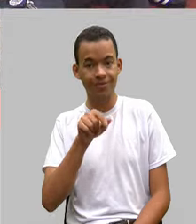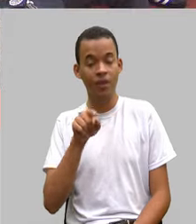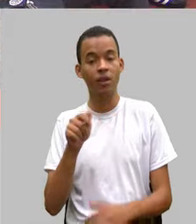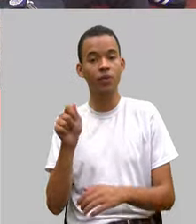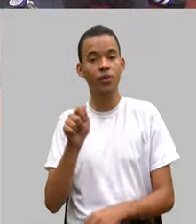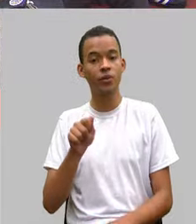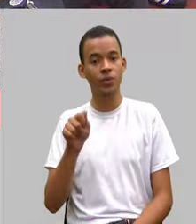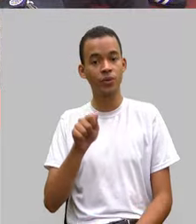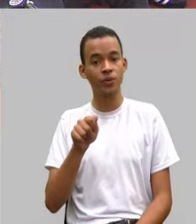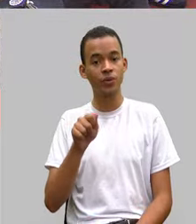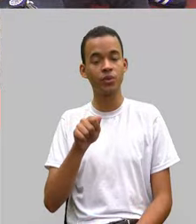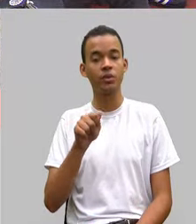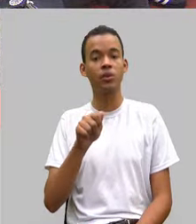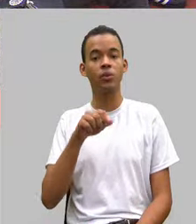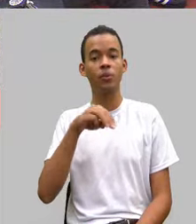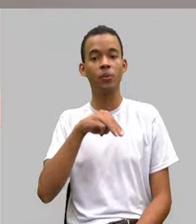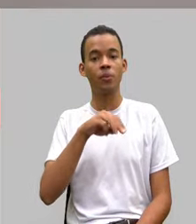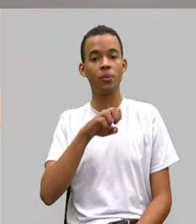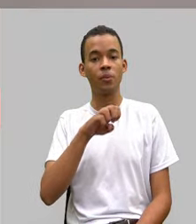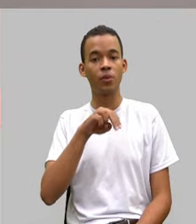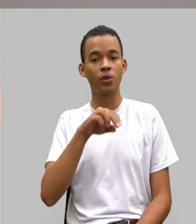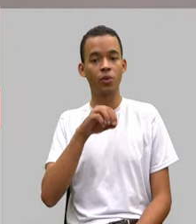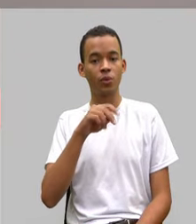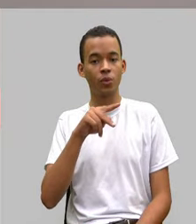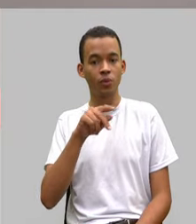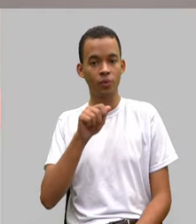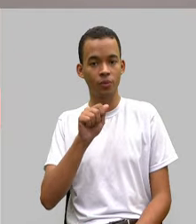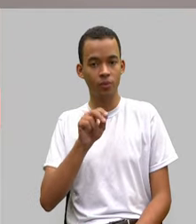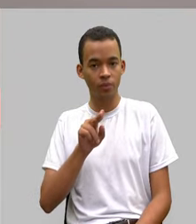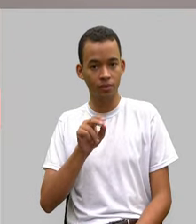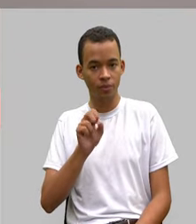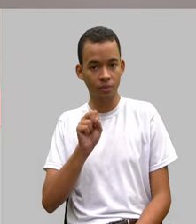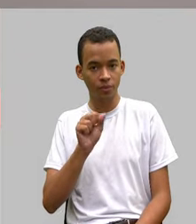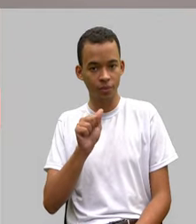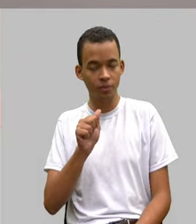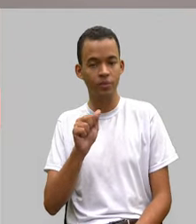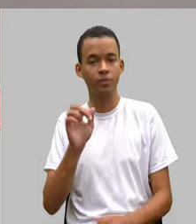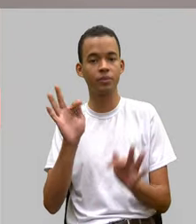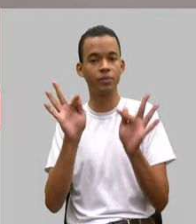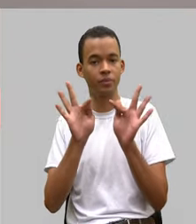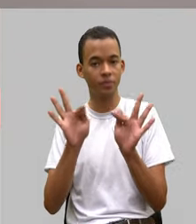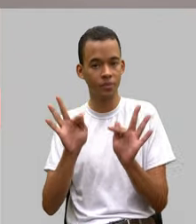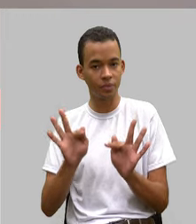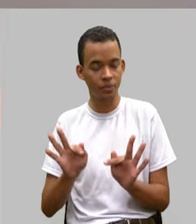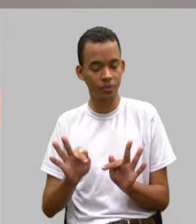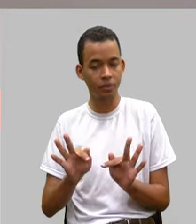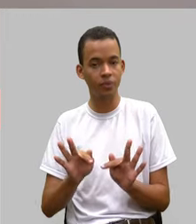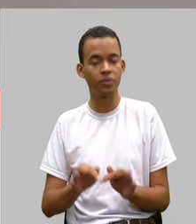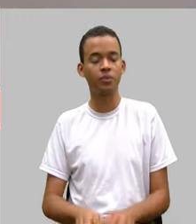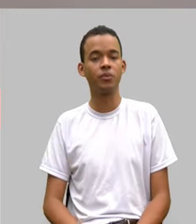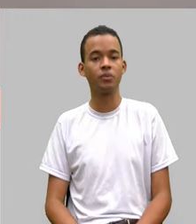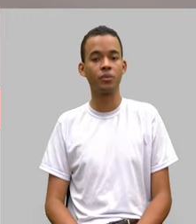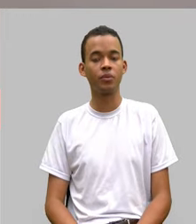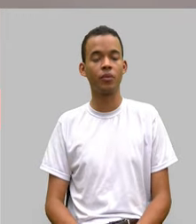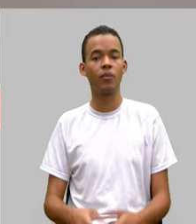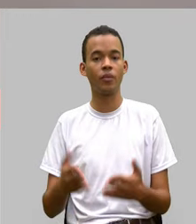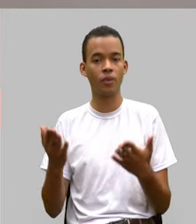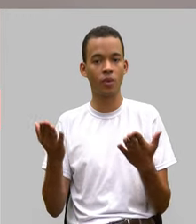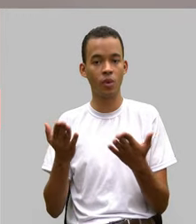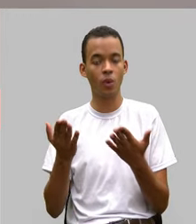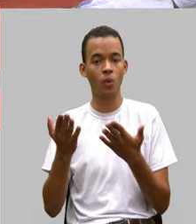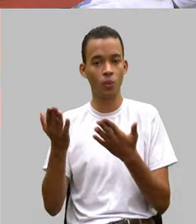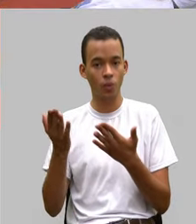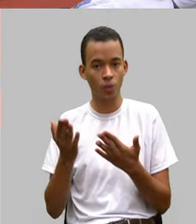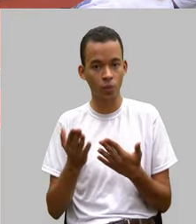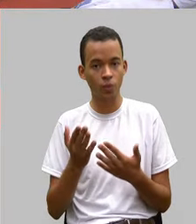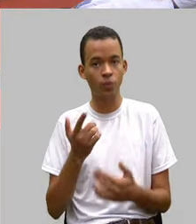ouviremos agora Fabiano de Souza Valentim assessor da presidência da fapemig representando Carlos Alberto